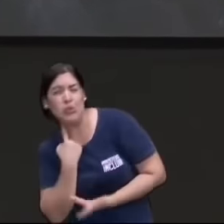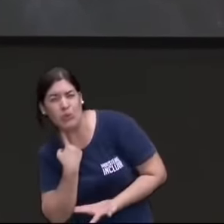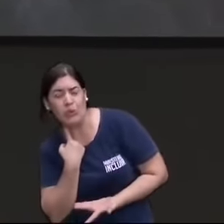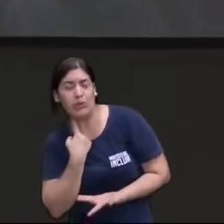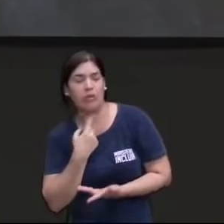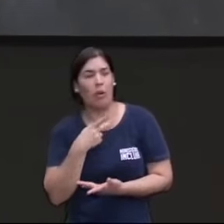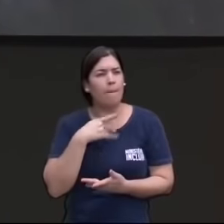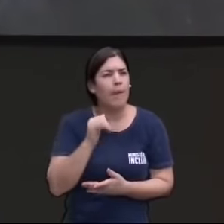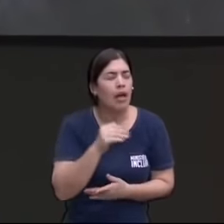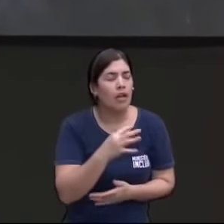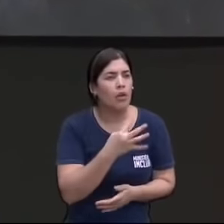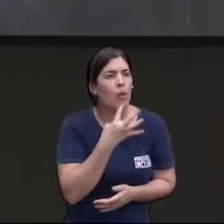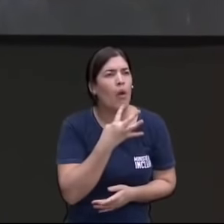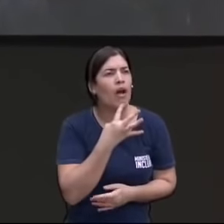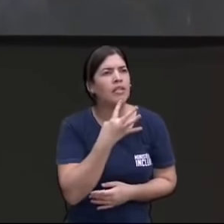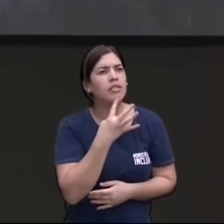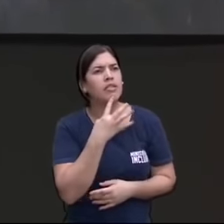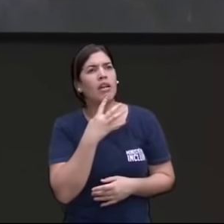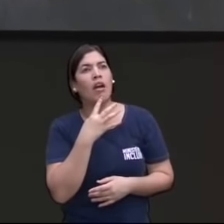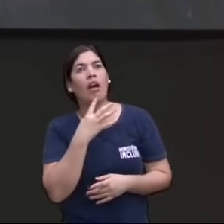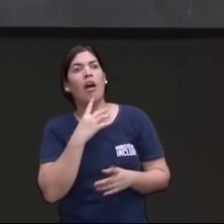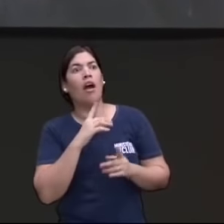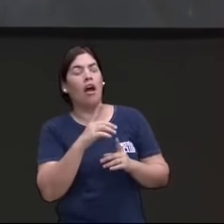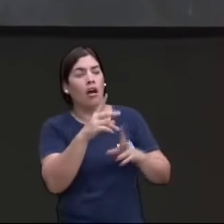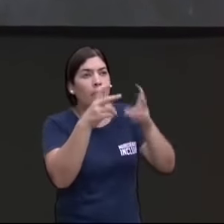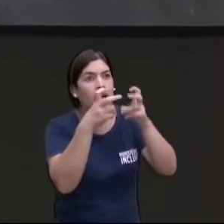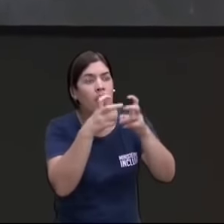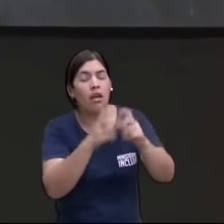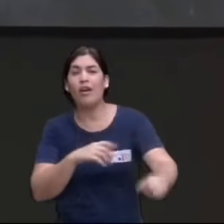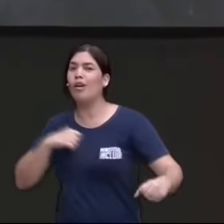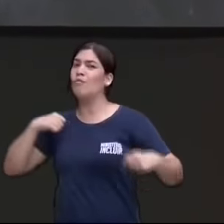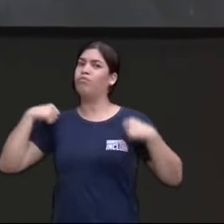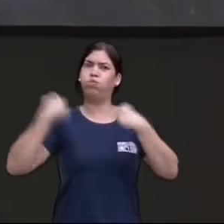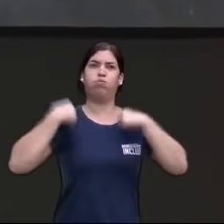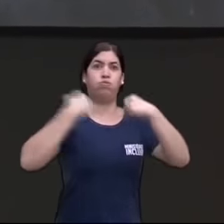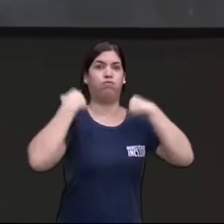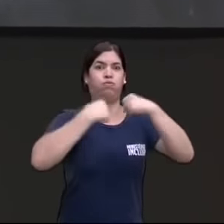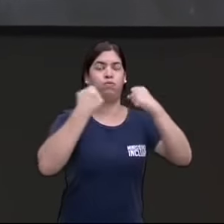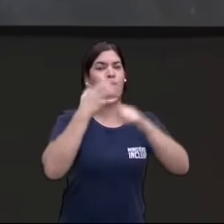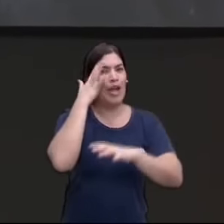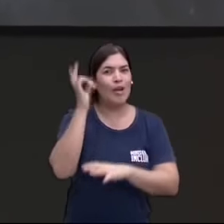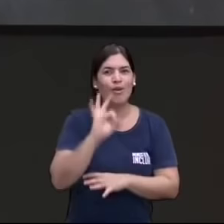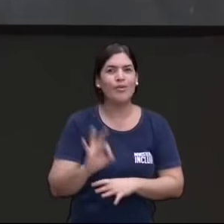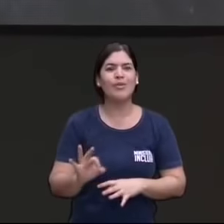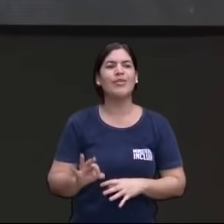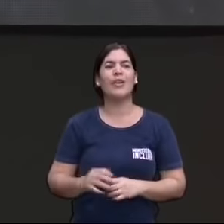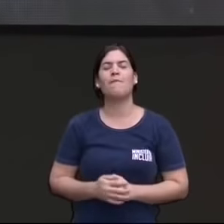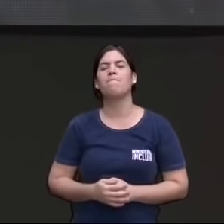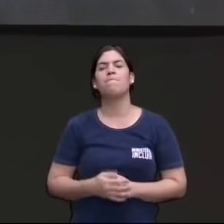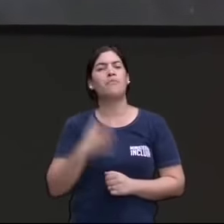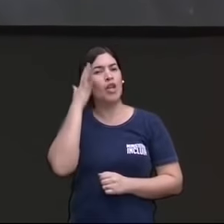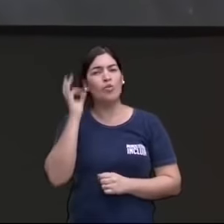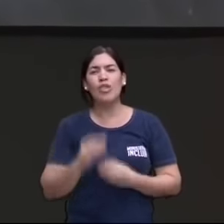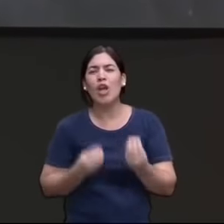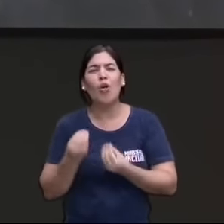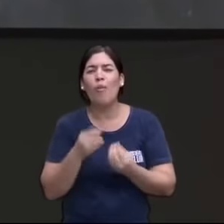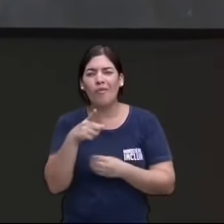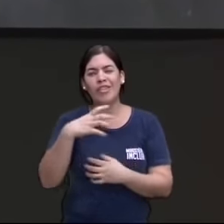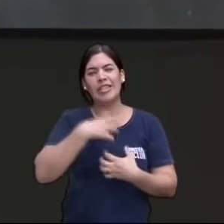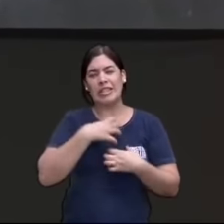longe reconhece e vai em direção a ele. Ei, eu não sei como que você está, eu não sei como que você chegou